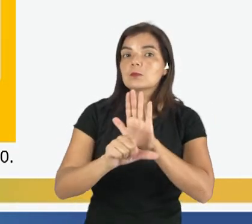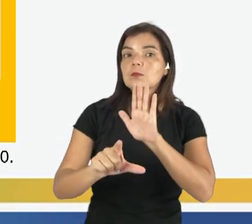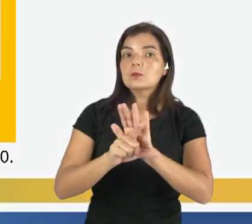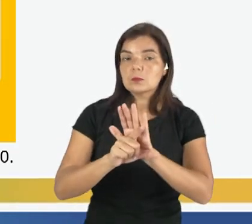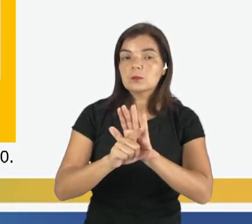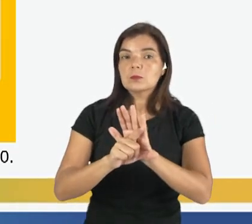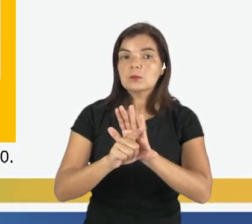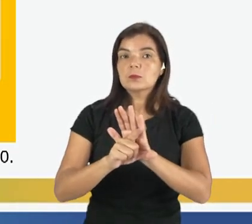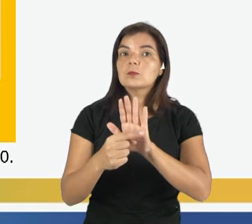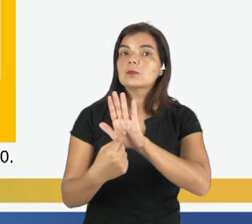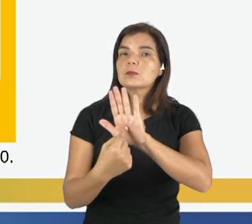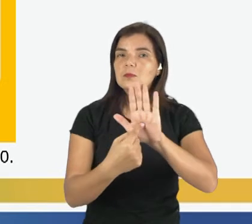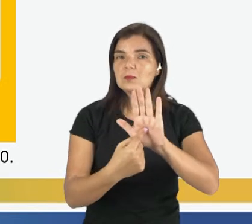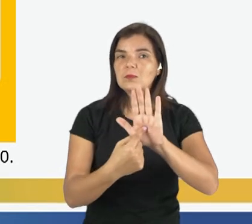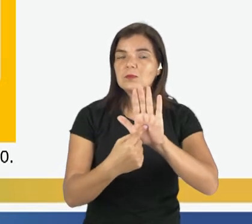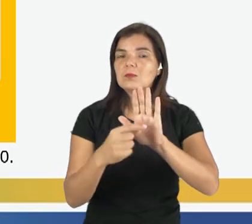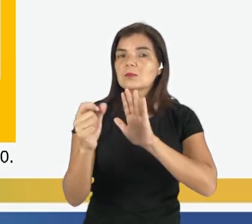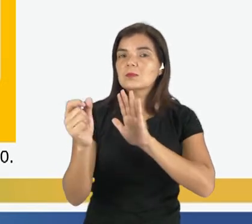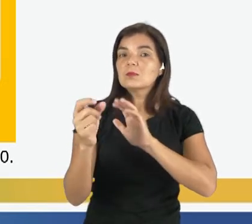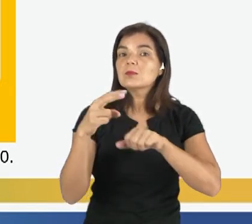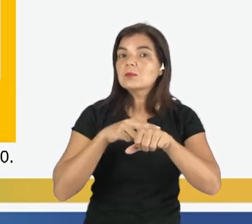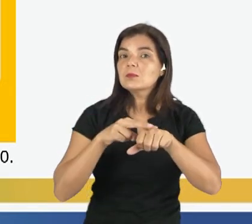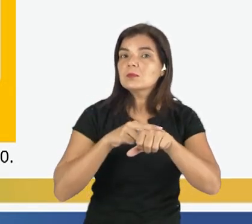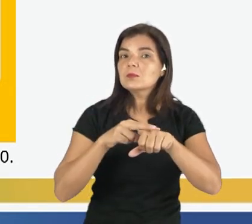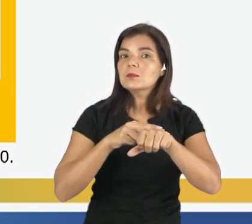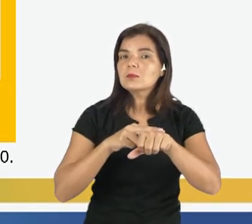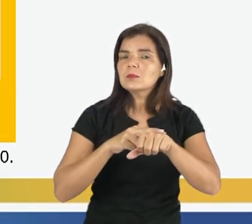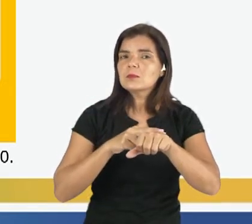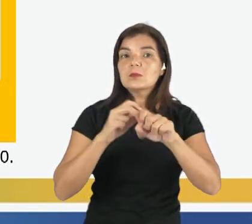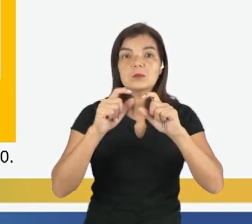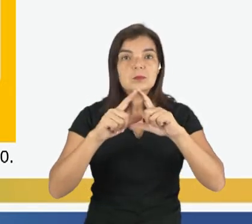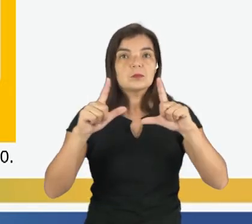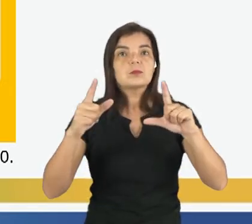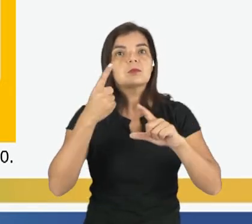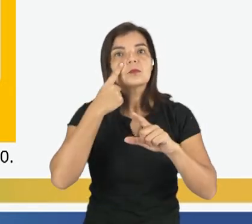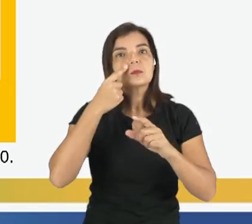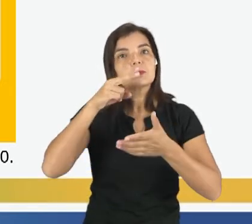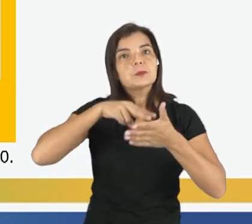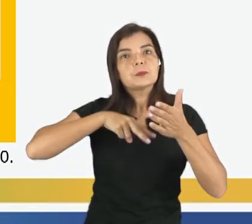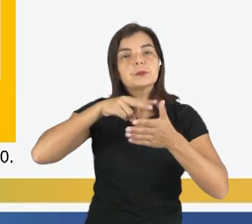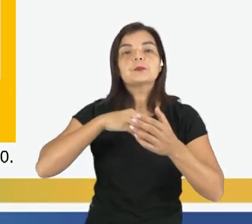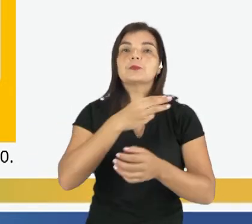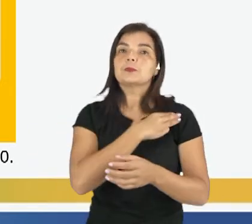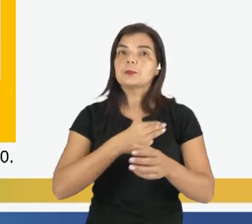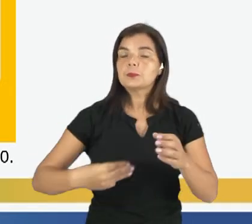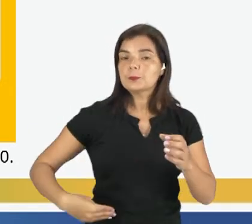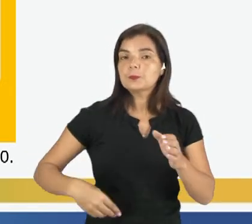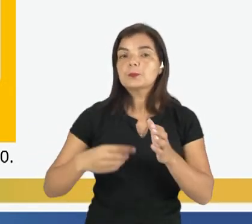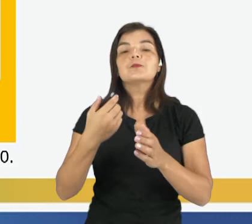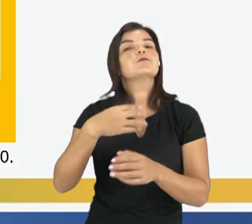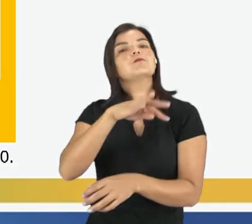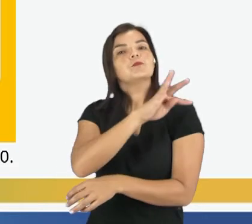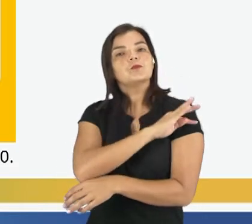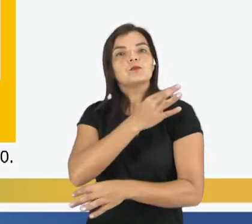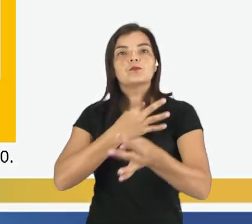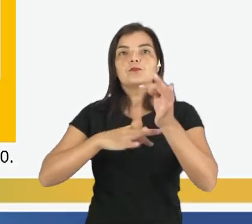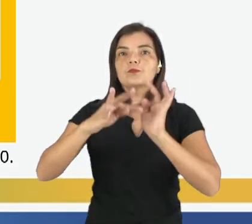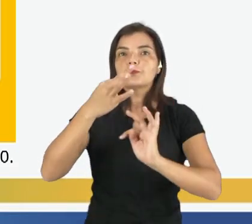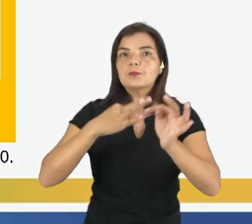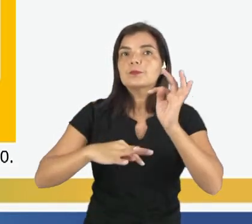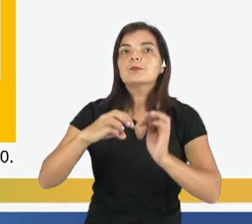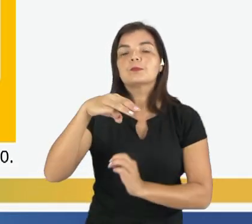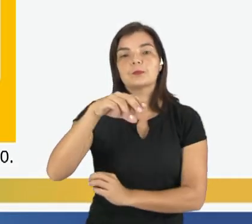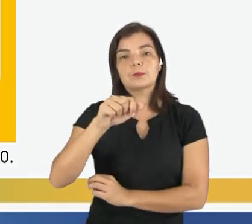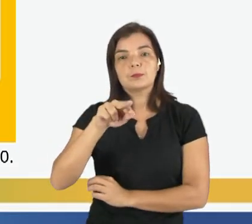aí aparece a parte em destaque em verde, tá aí ela é um pouquinho maior para a gente poder fazer a leitura. Ó. O ministro da Ciência, Tecnologia e Inovação, Marco